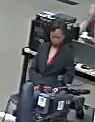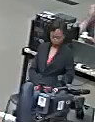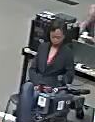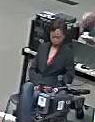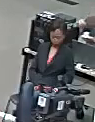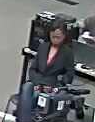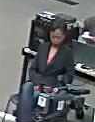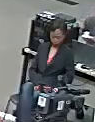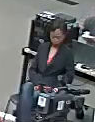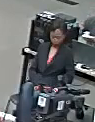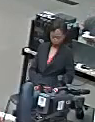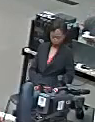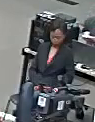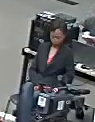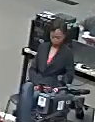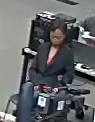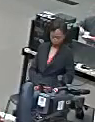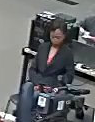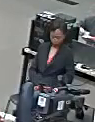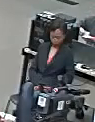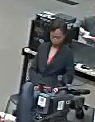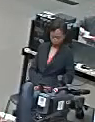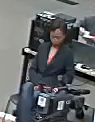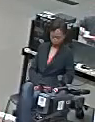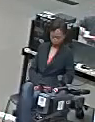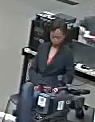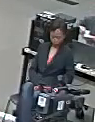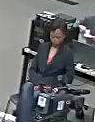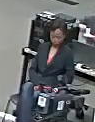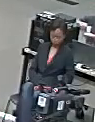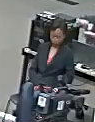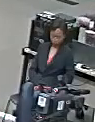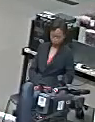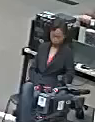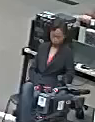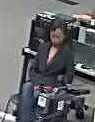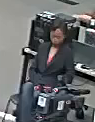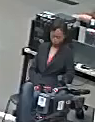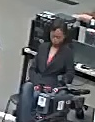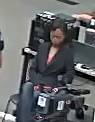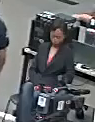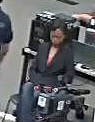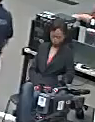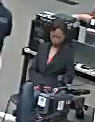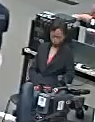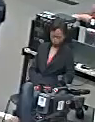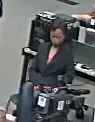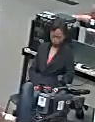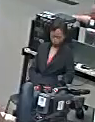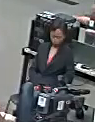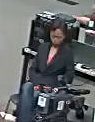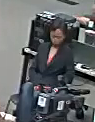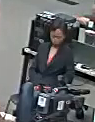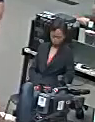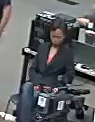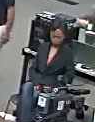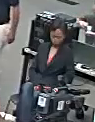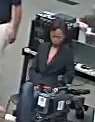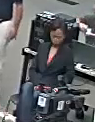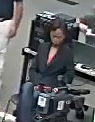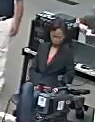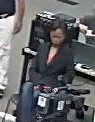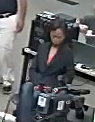precisamos já tem mu pra de ser cumprida eh essas são minhas sugestão que eu deixei a minha curta Fala